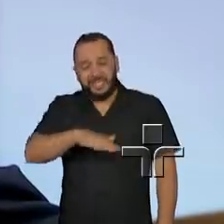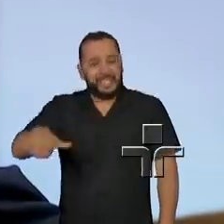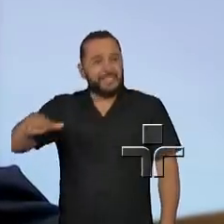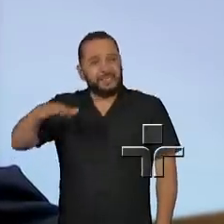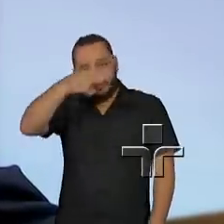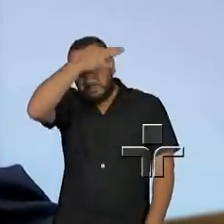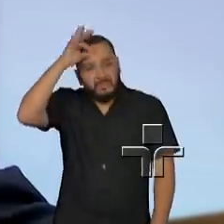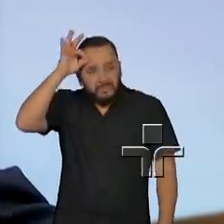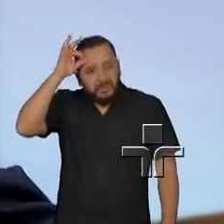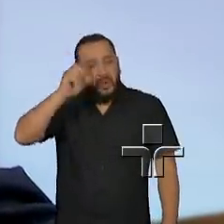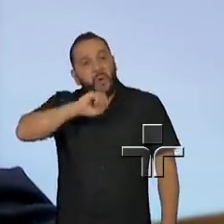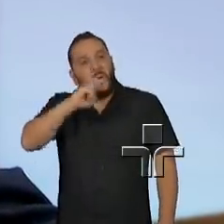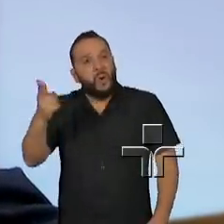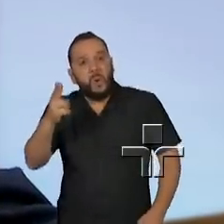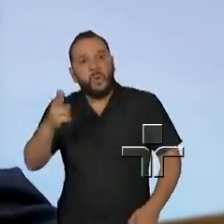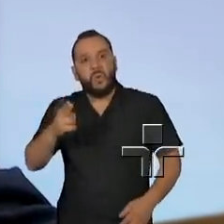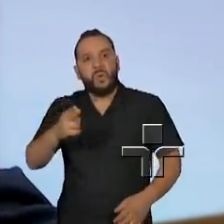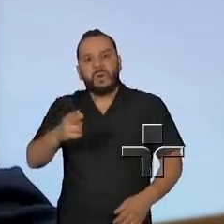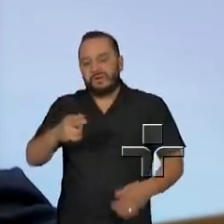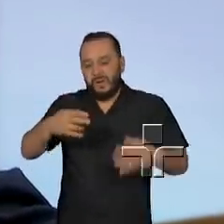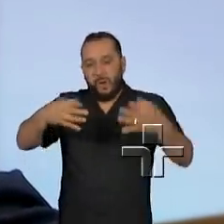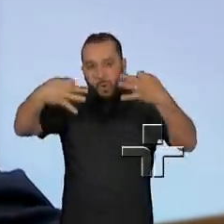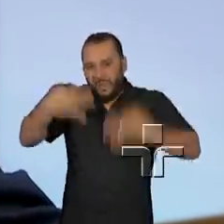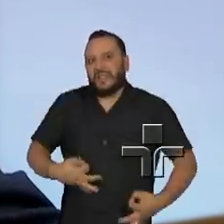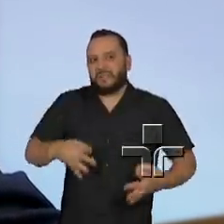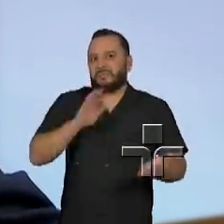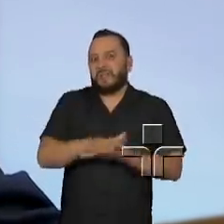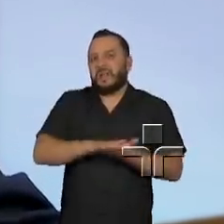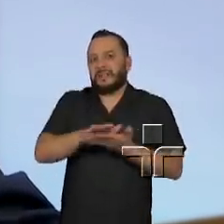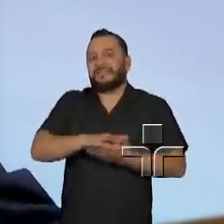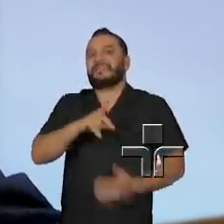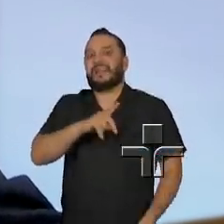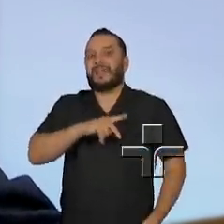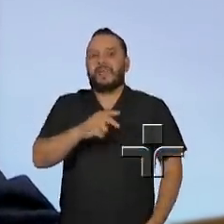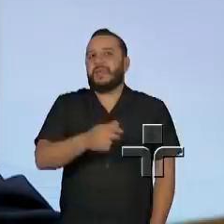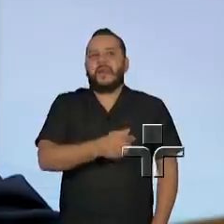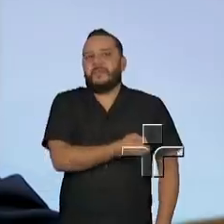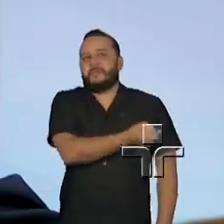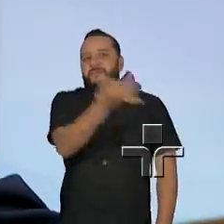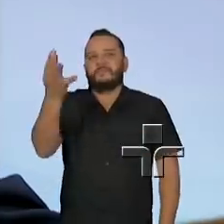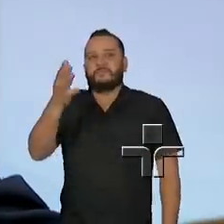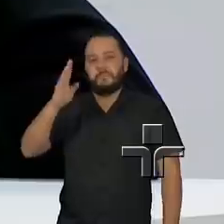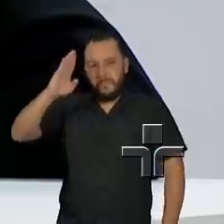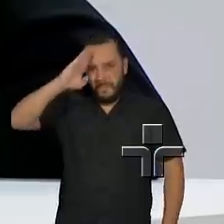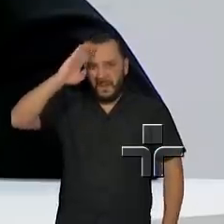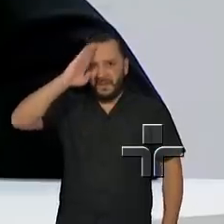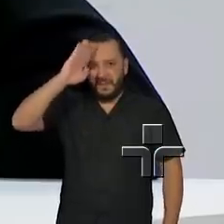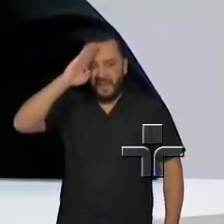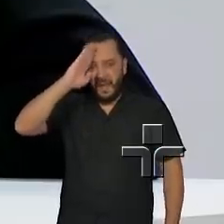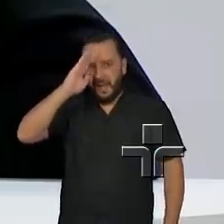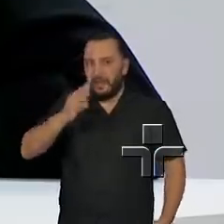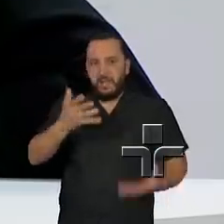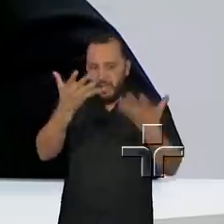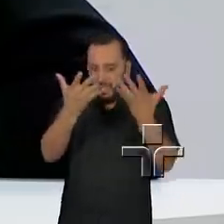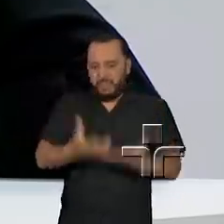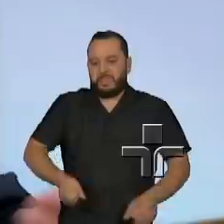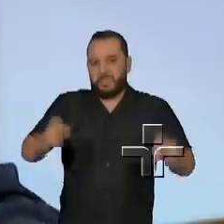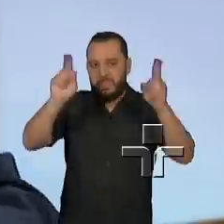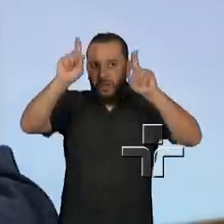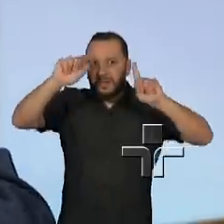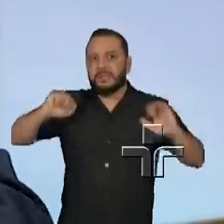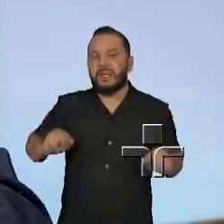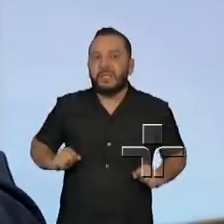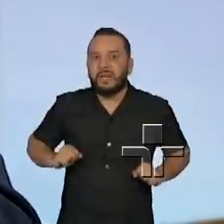desonesta. Eu conheço vários militares que estão não satisfeitos com essa situação. O que a gente precisa fazer é